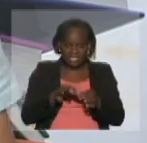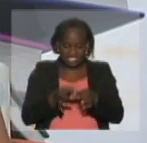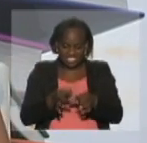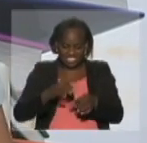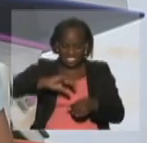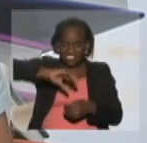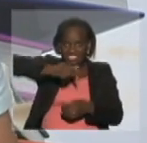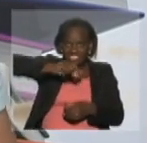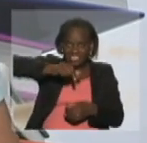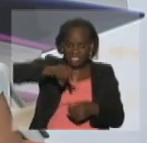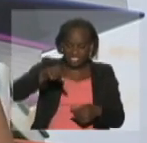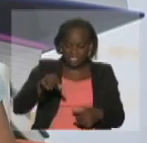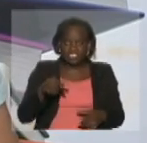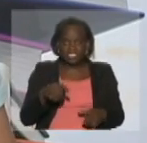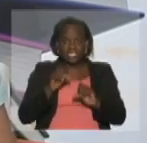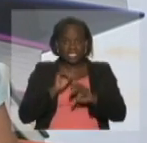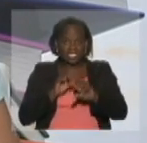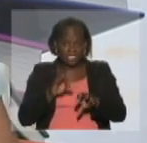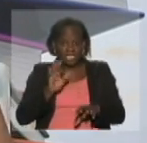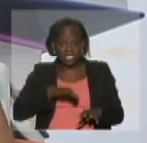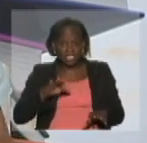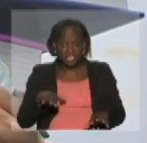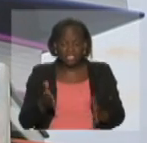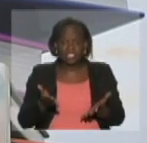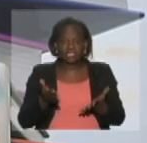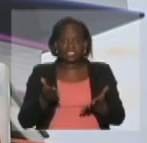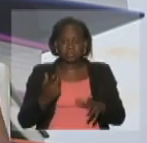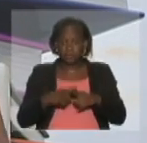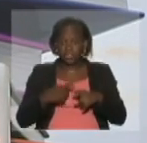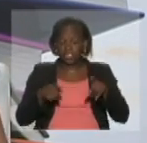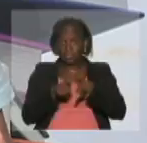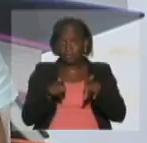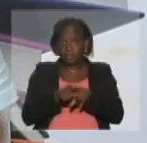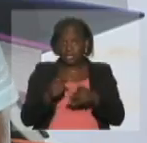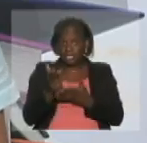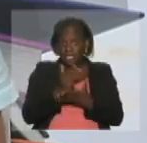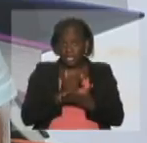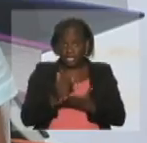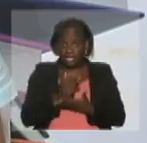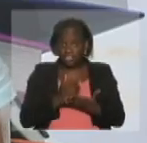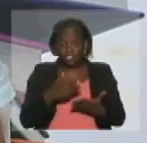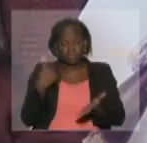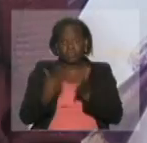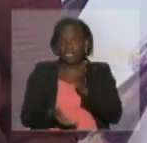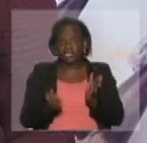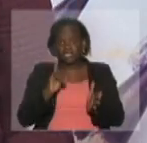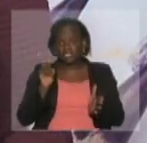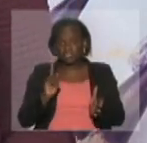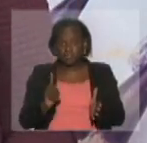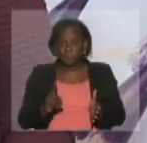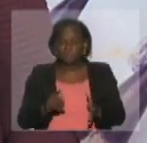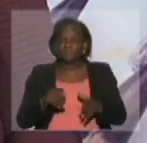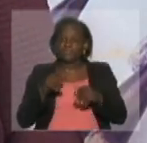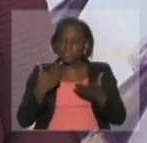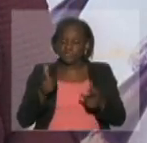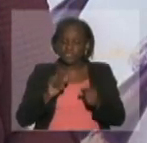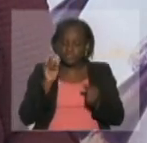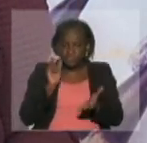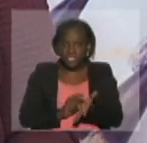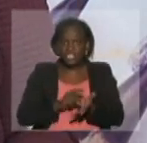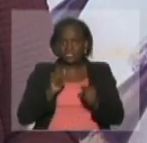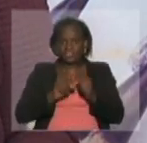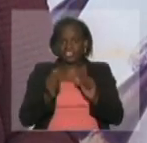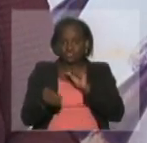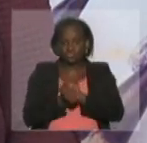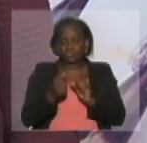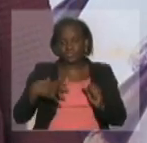garrafa. E ensinar isso, né? Porque isso também é arte, isso não ser perdido. Isso é o mais literalmente gostoso. você construir alguma coisa com